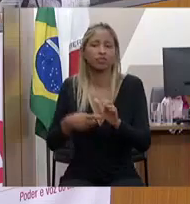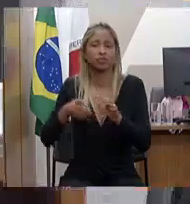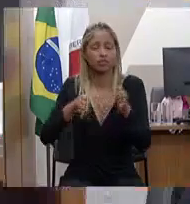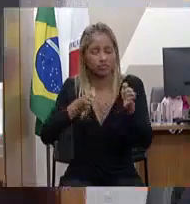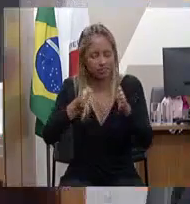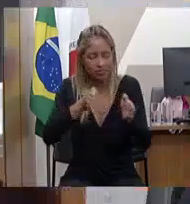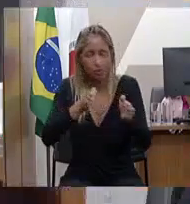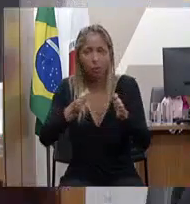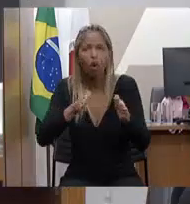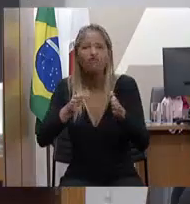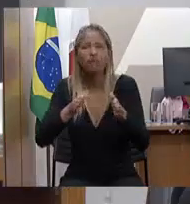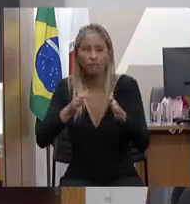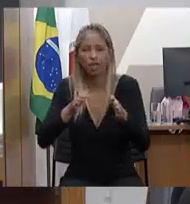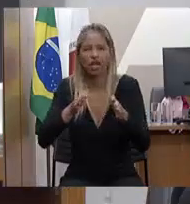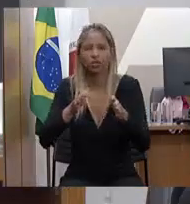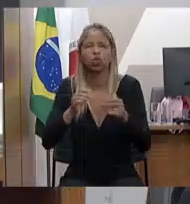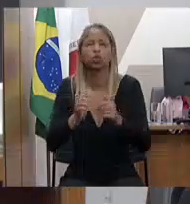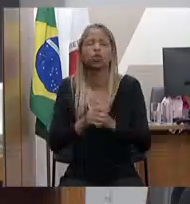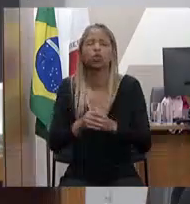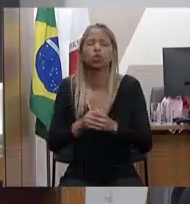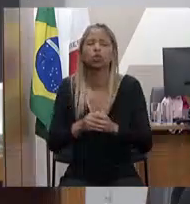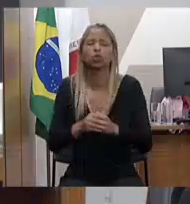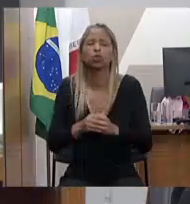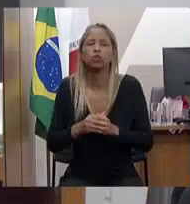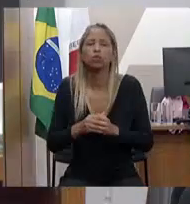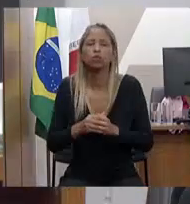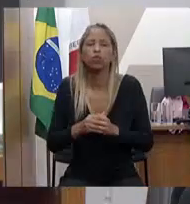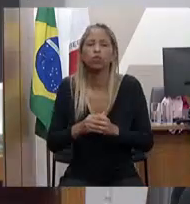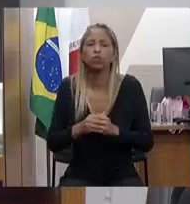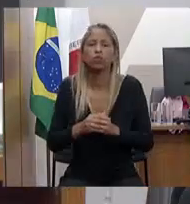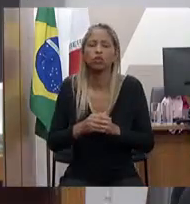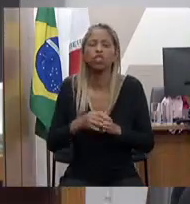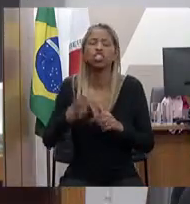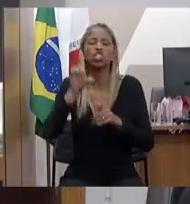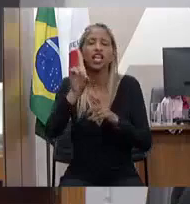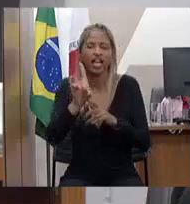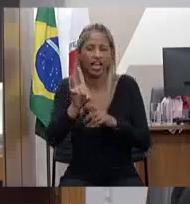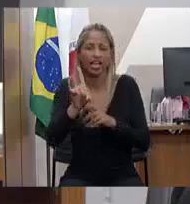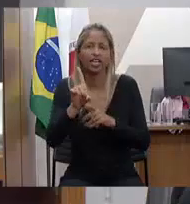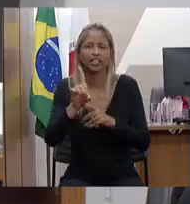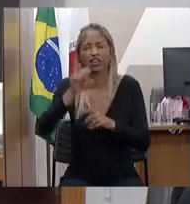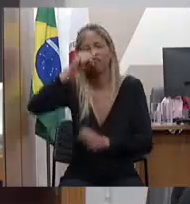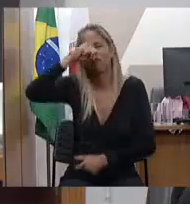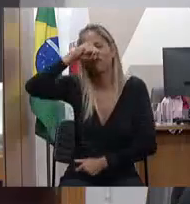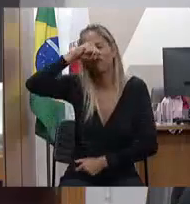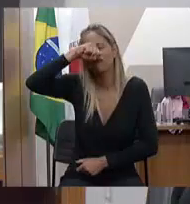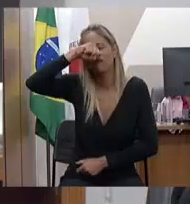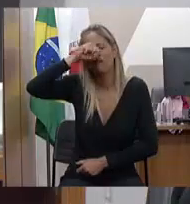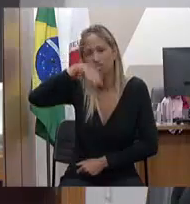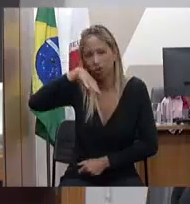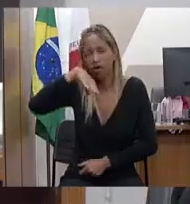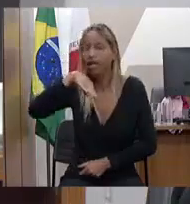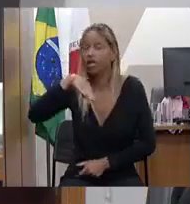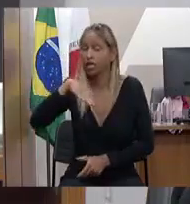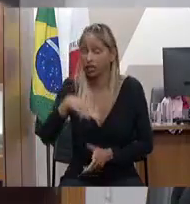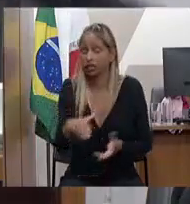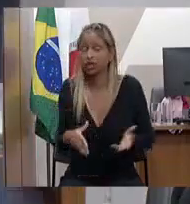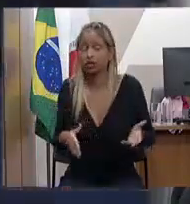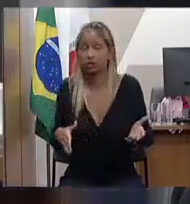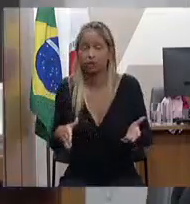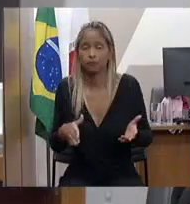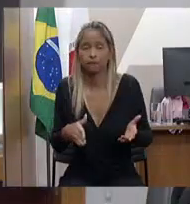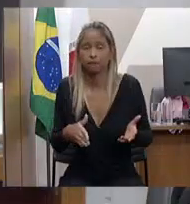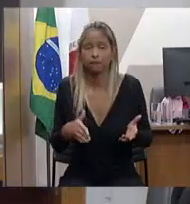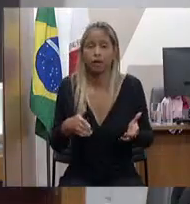um movimento de extrema direita é violento eu diria não só